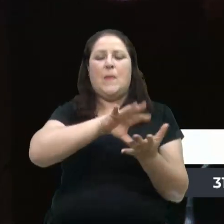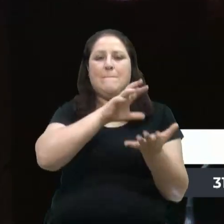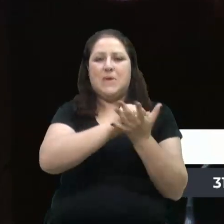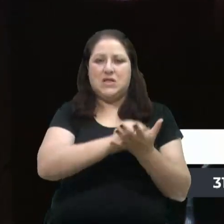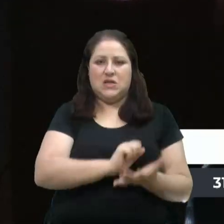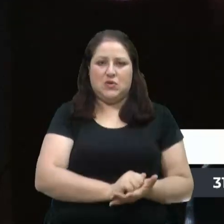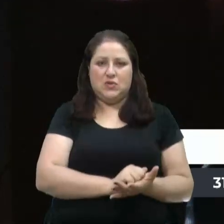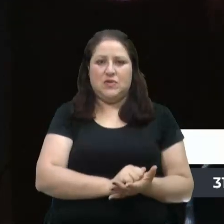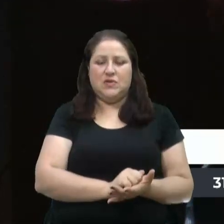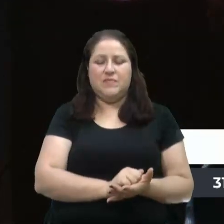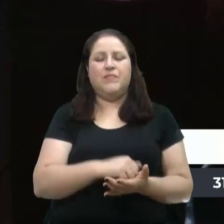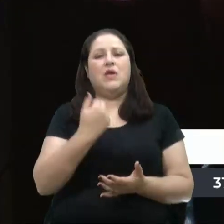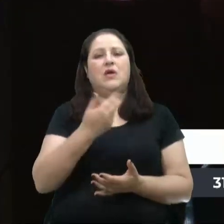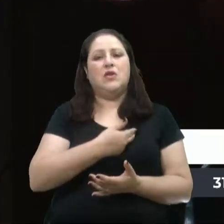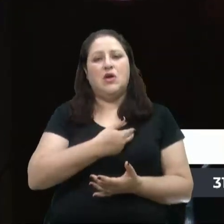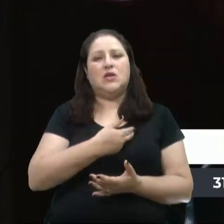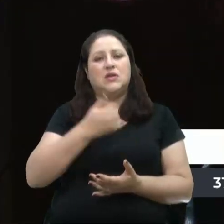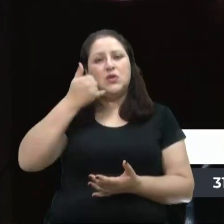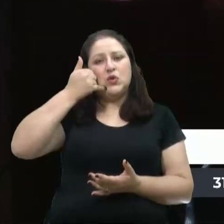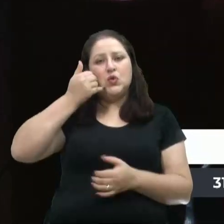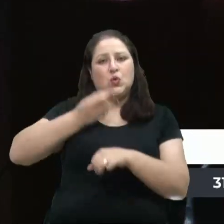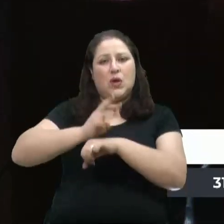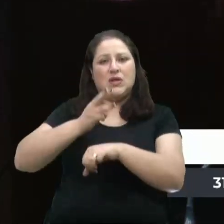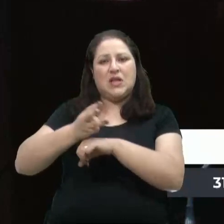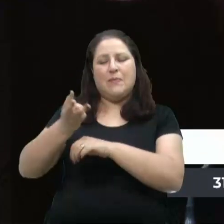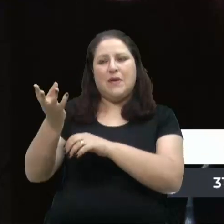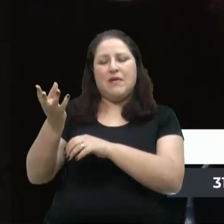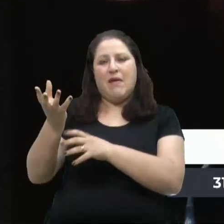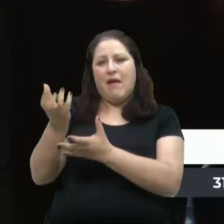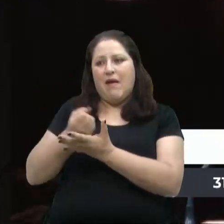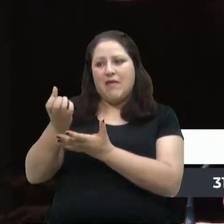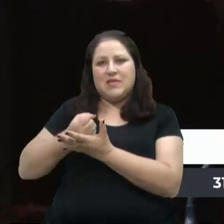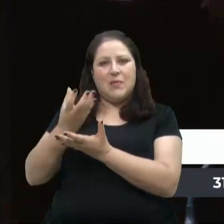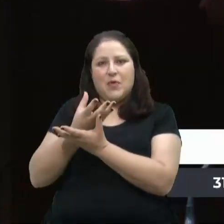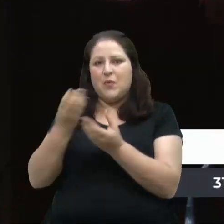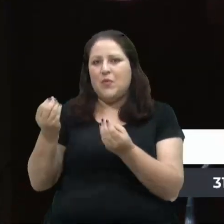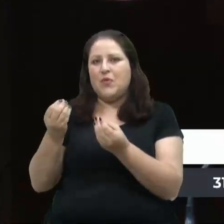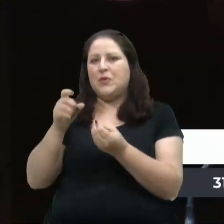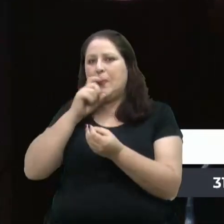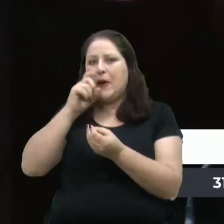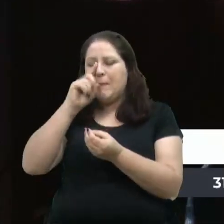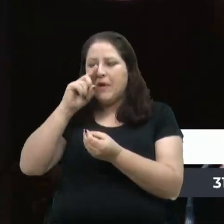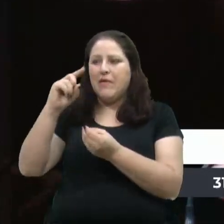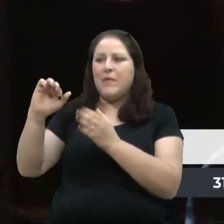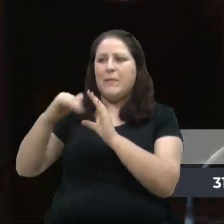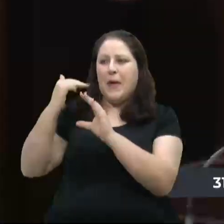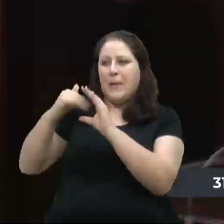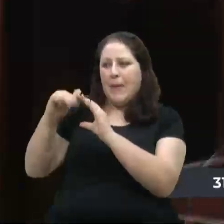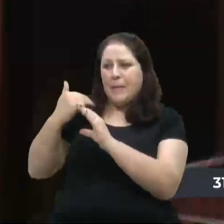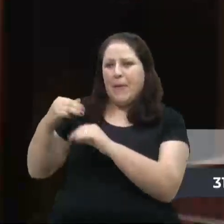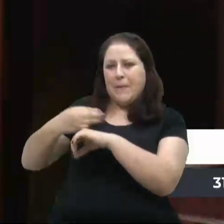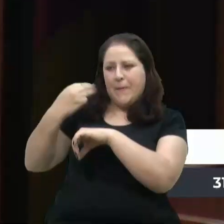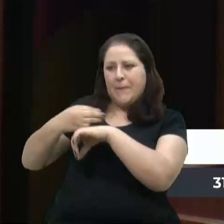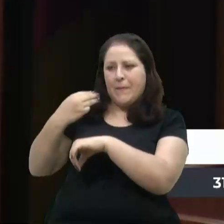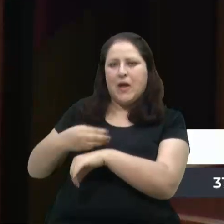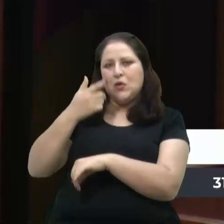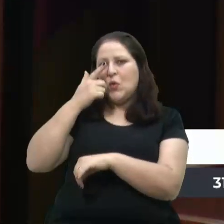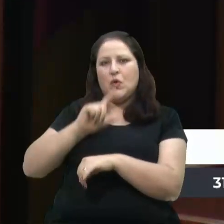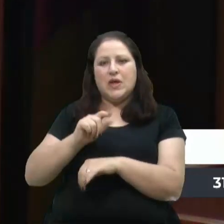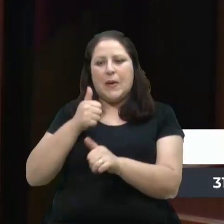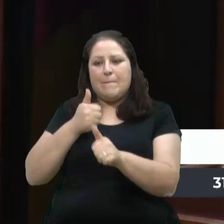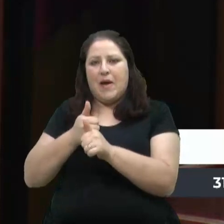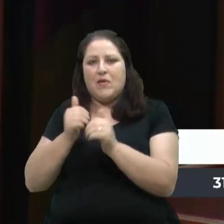WhatsApps enchem de mensagens de paz que não conseguiram as vagas ou dentro do zoneamento